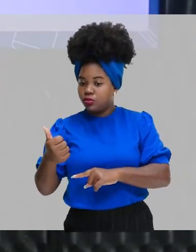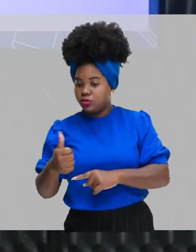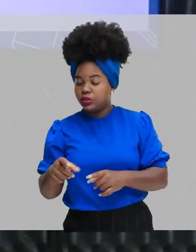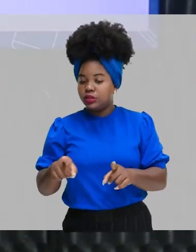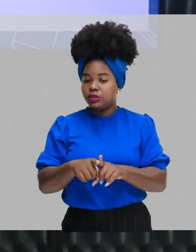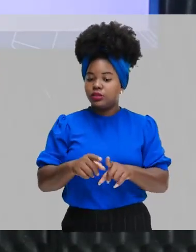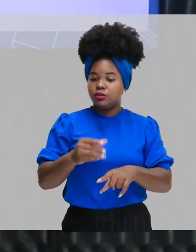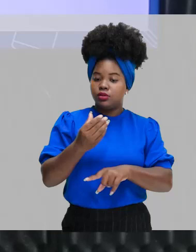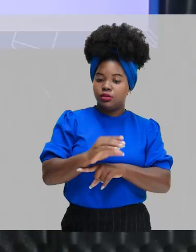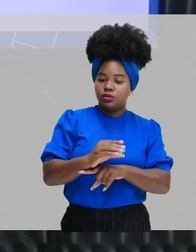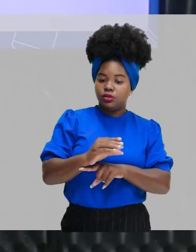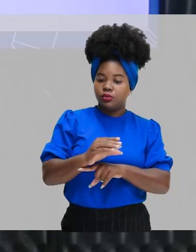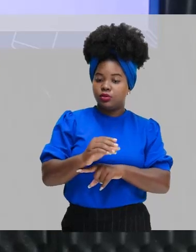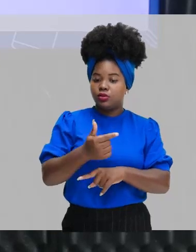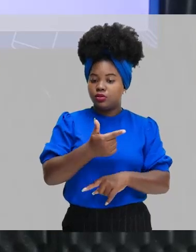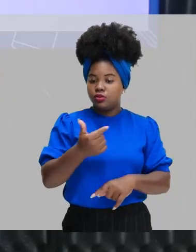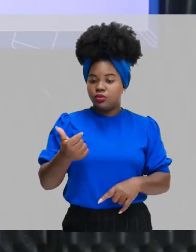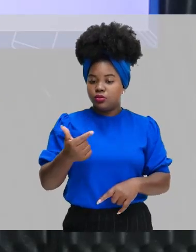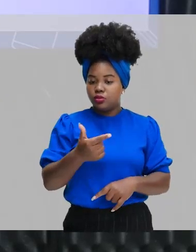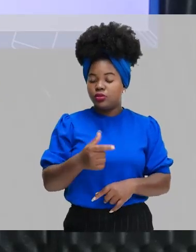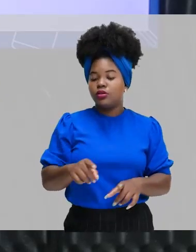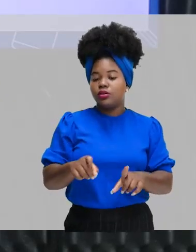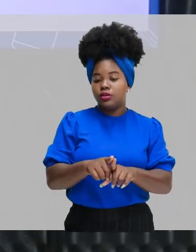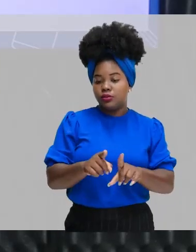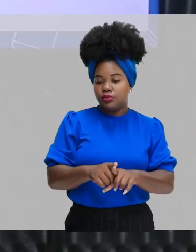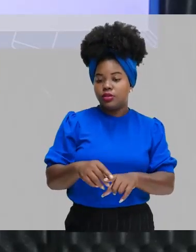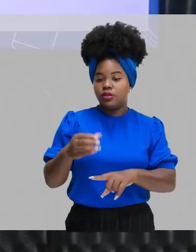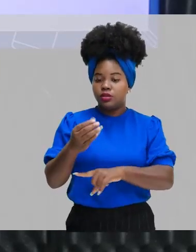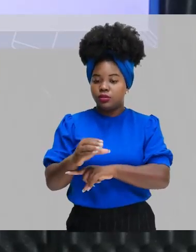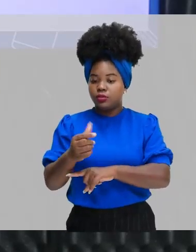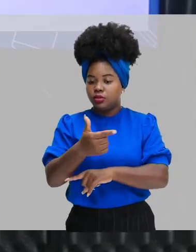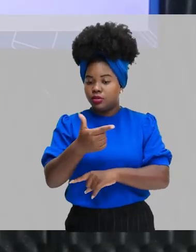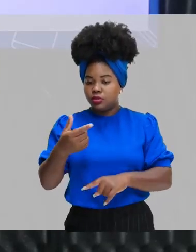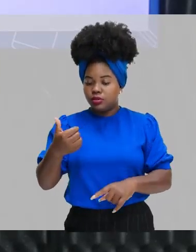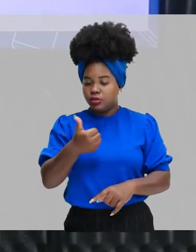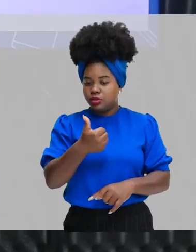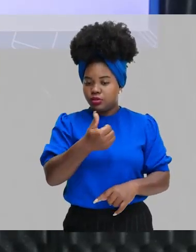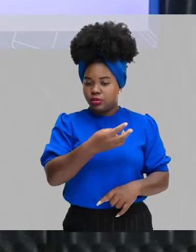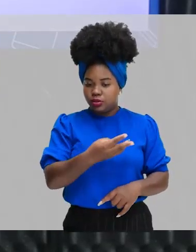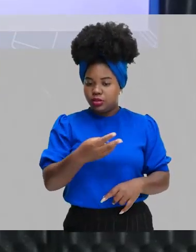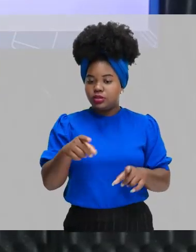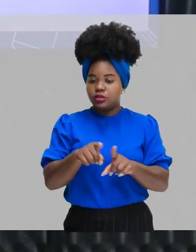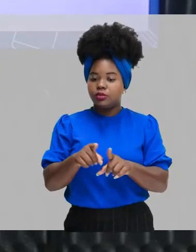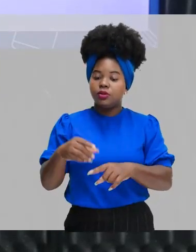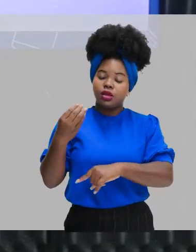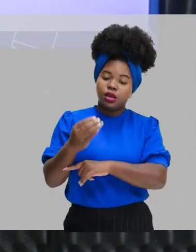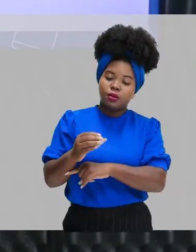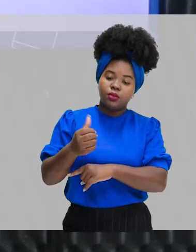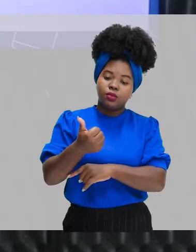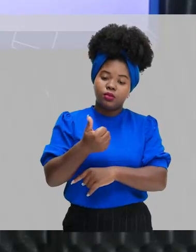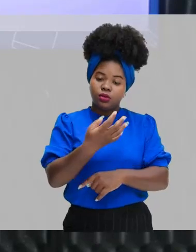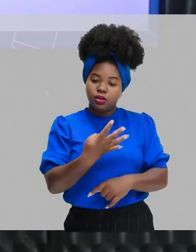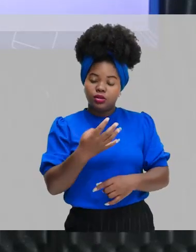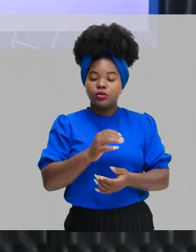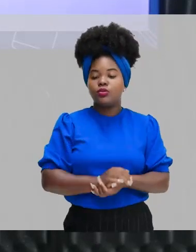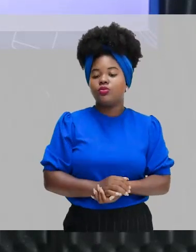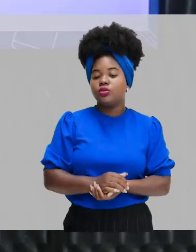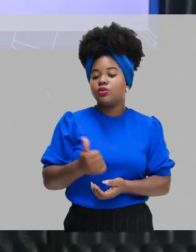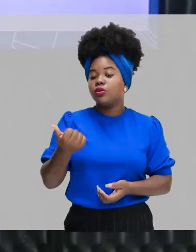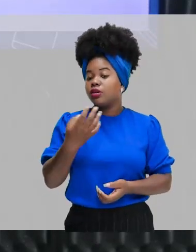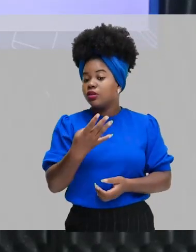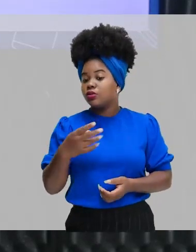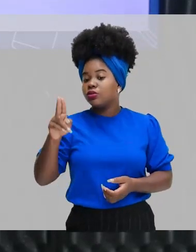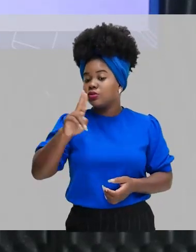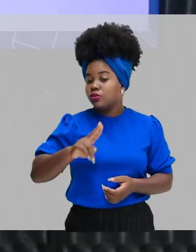carbono 12 que é o mais comum temos o carbono 13 e o carbono 14 o carbono 14 é aquele utilizado na